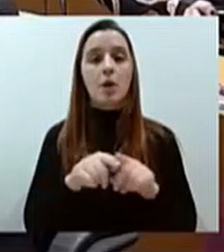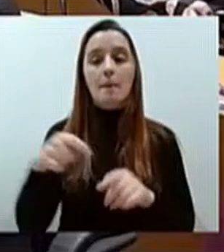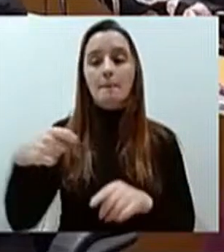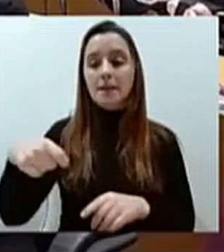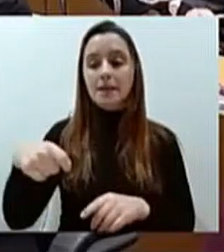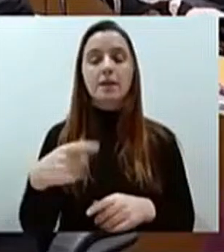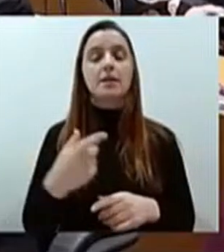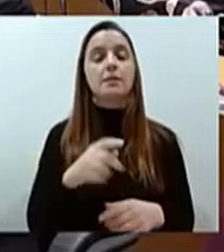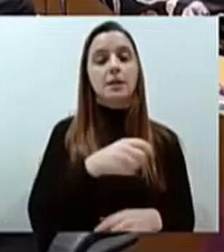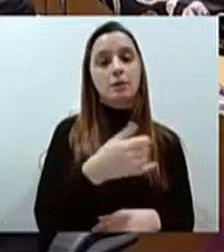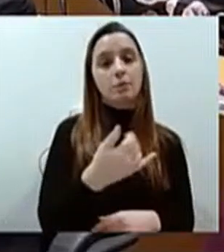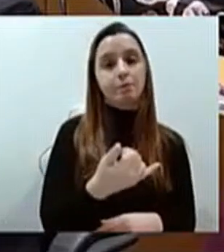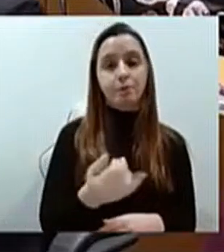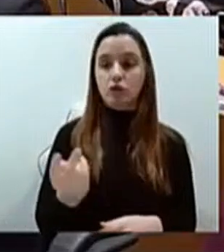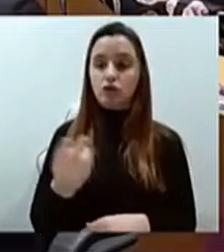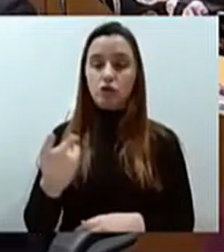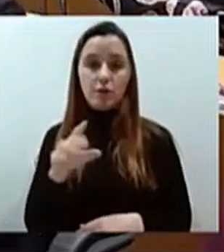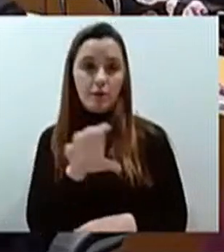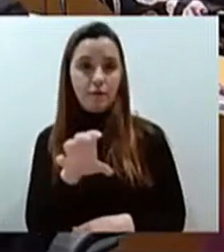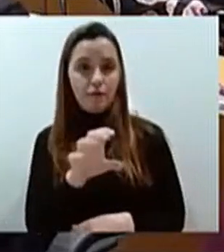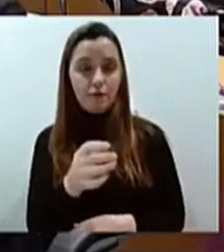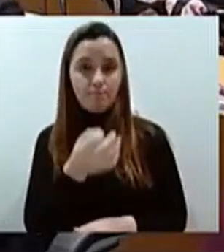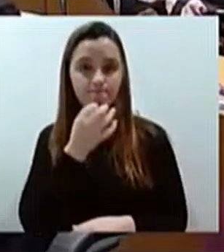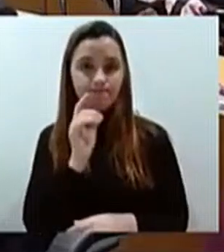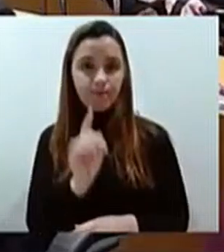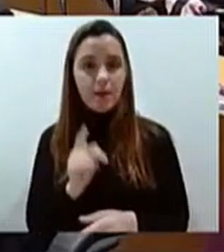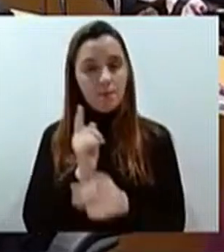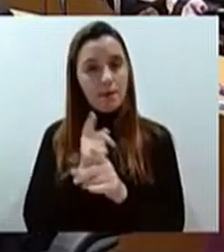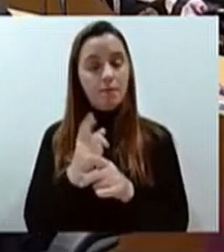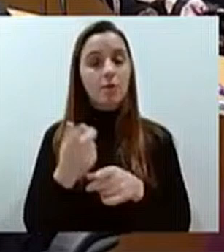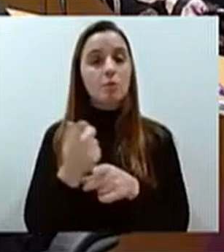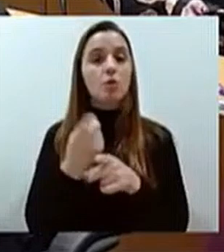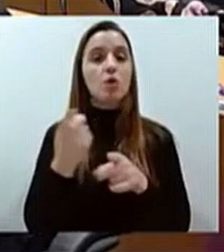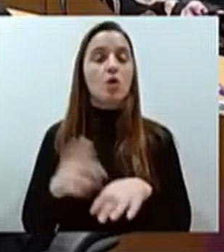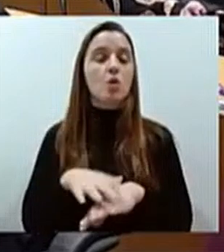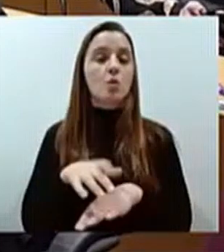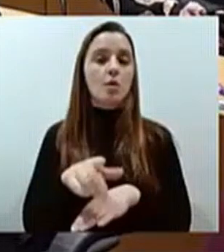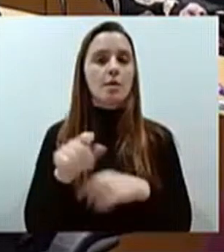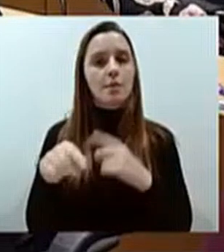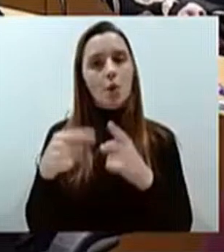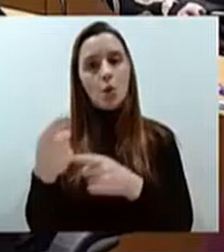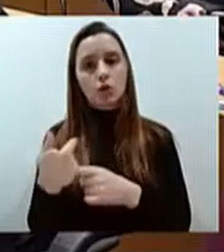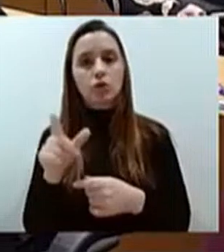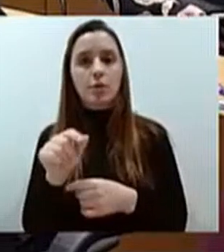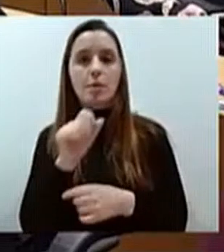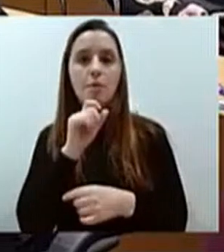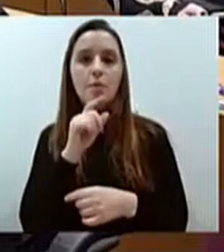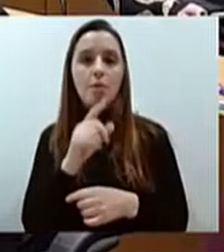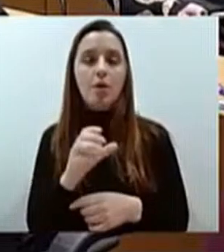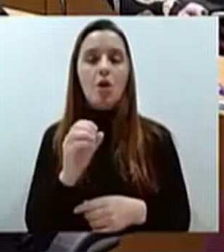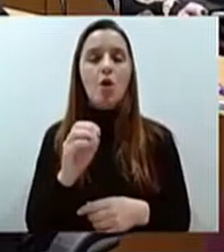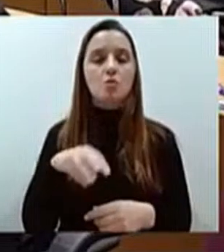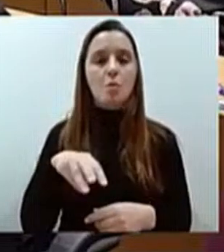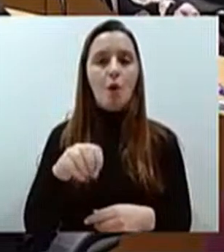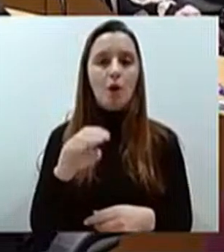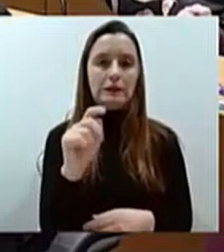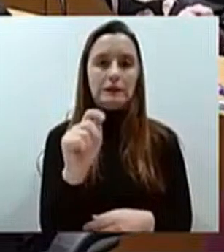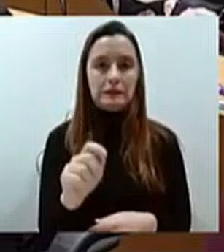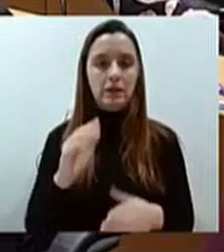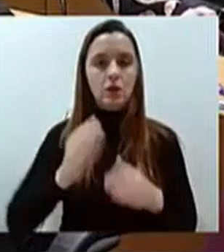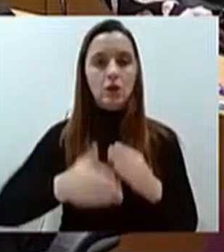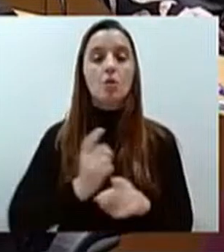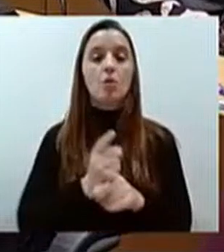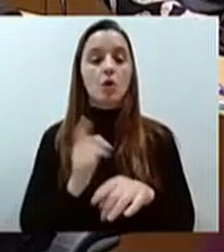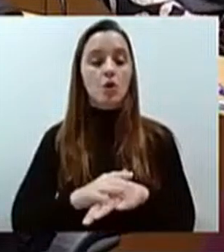Sr. Vice-Presidente agora, e não apenas entre outro tipo de organismos vivos, onde efetivamente a osmose acontece, porque ou o Sr. Vice-Presidente agora falou